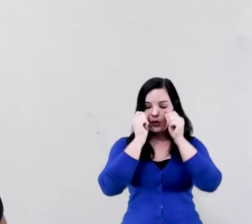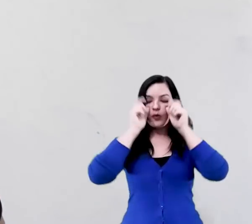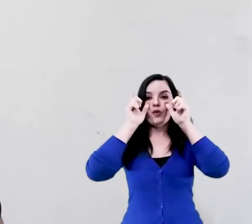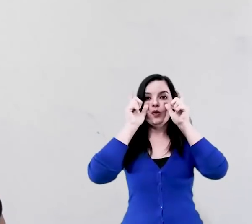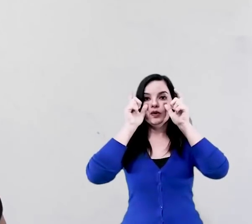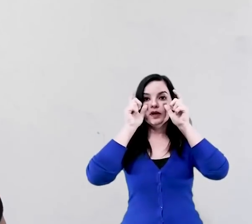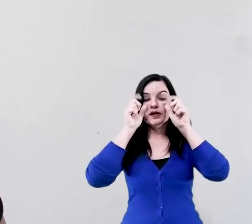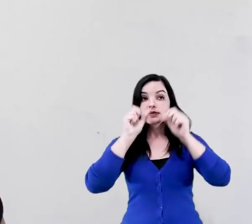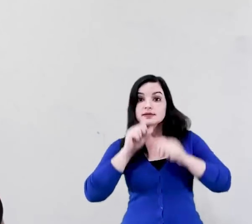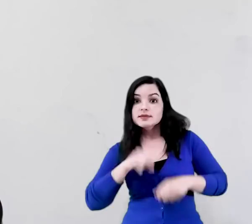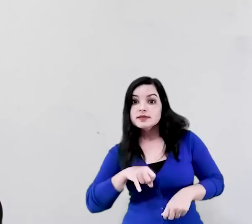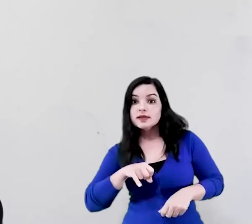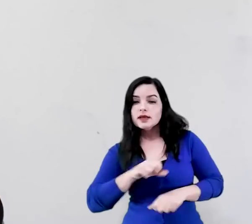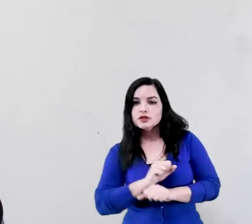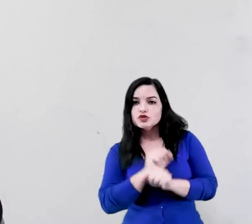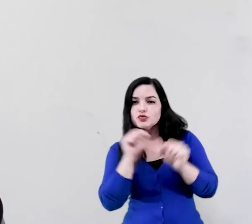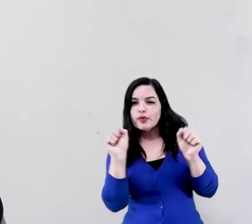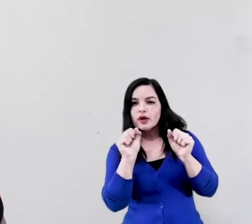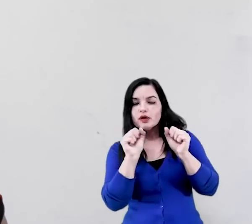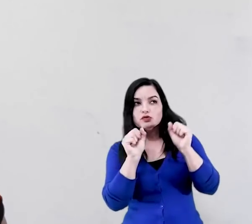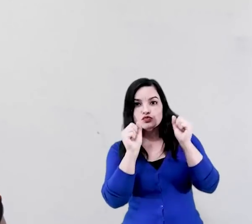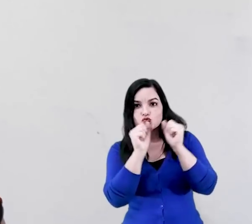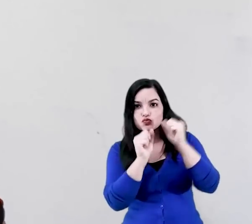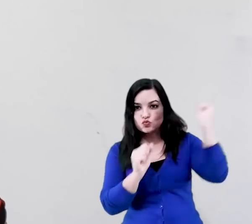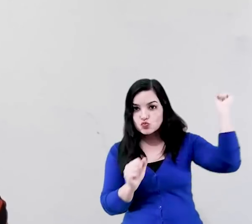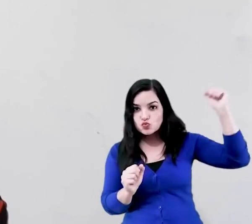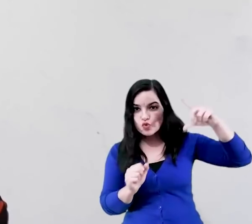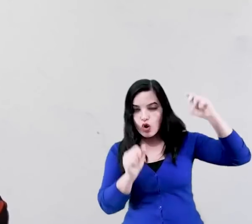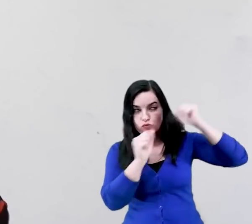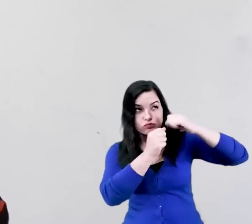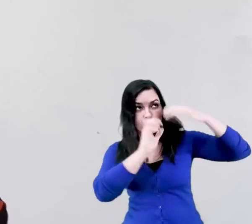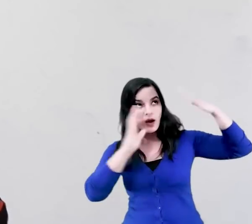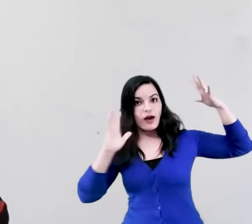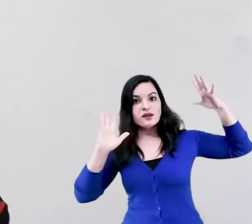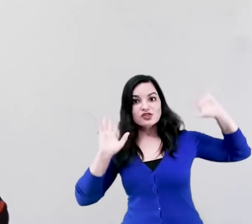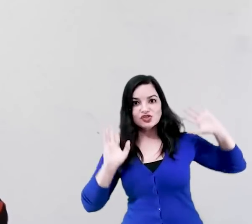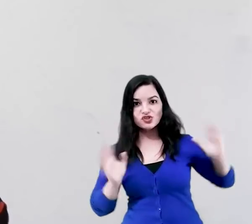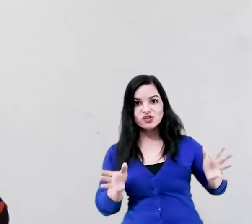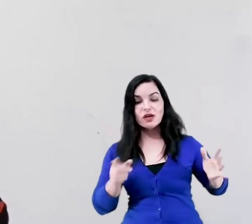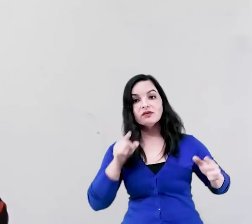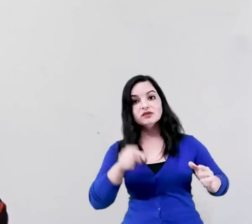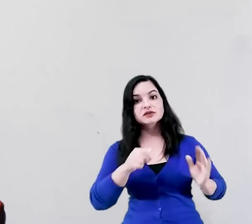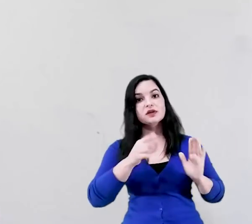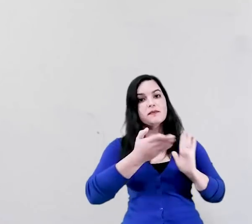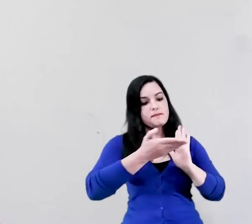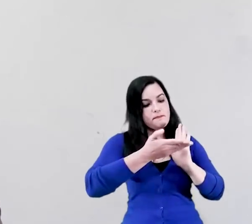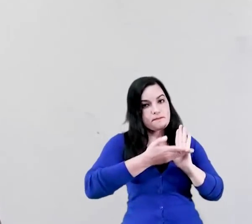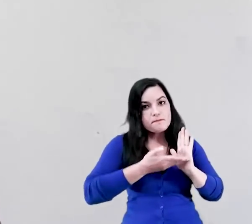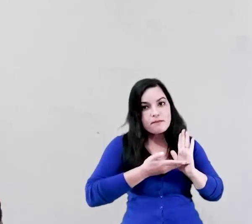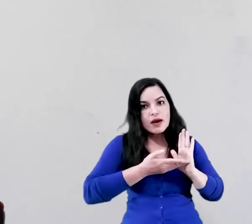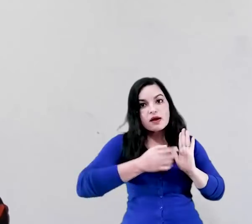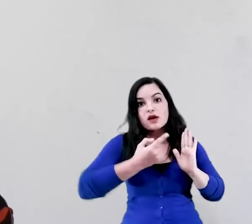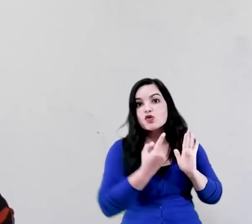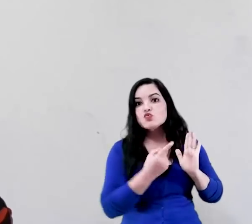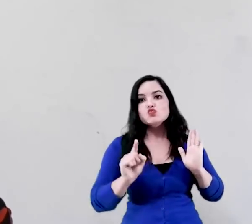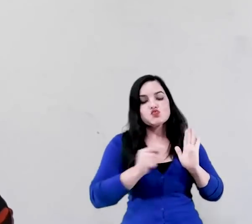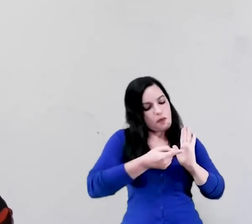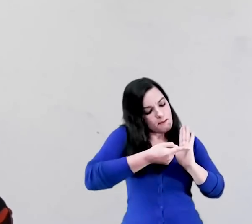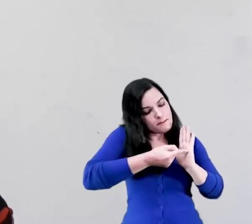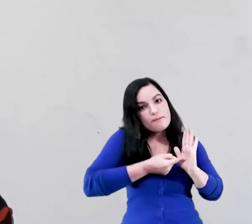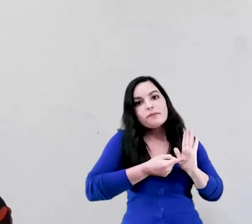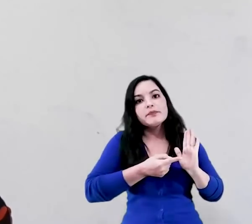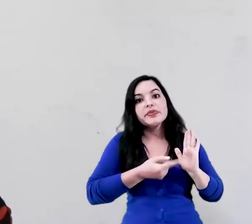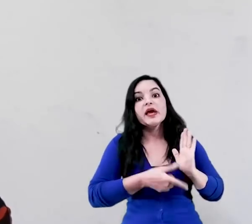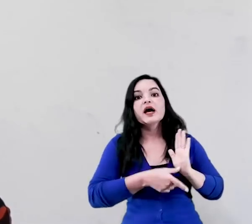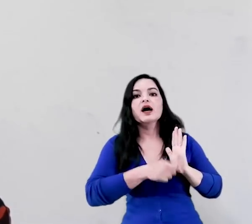já estiver bem reluzente, você vai fazer uma última marcação antes de vir